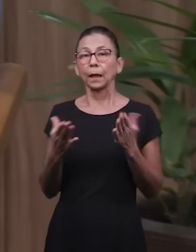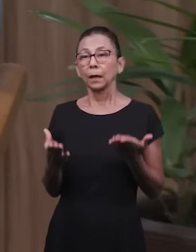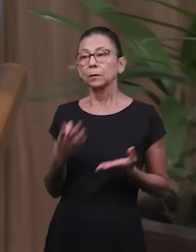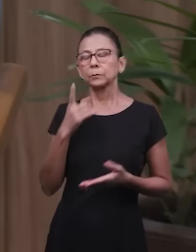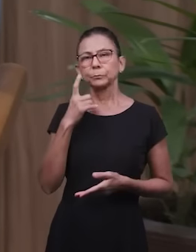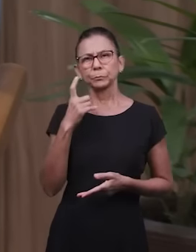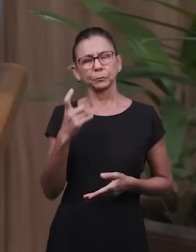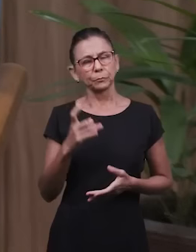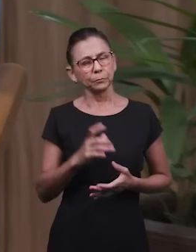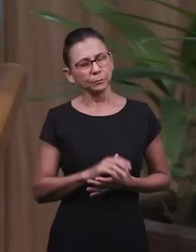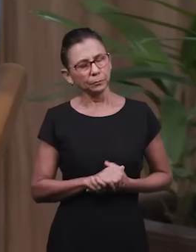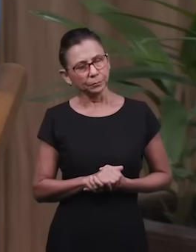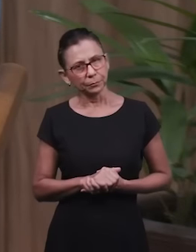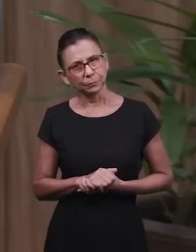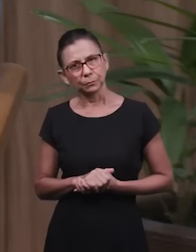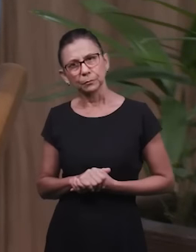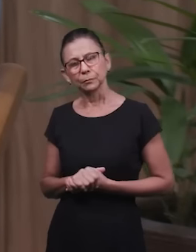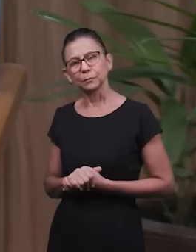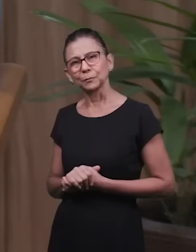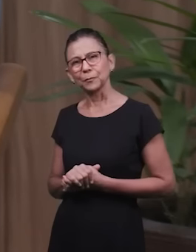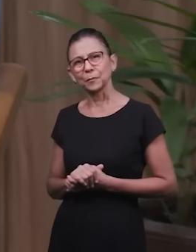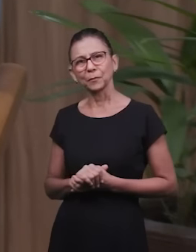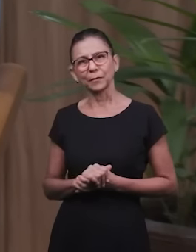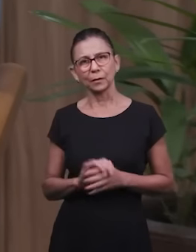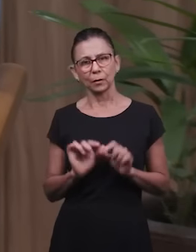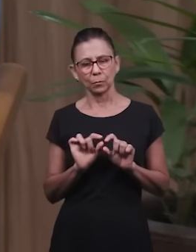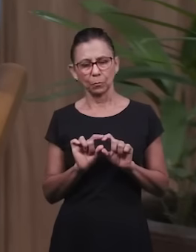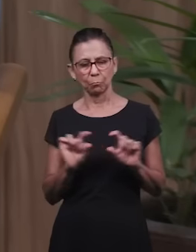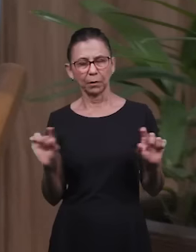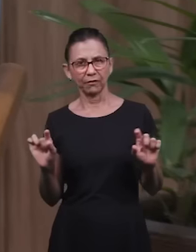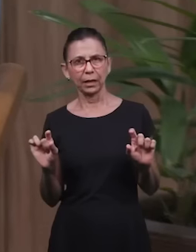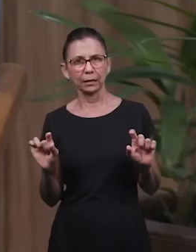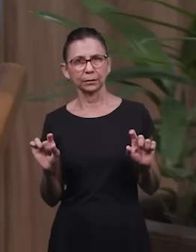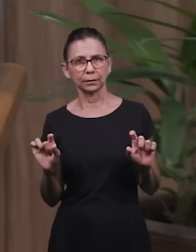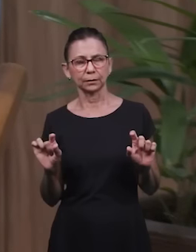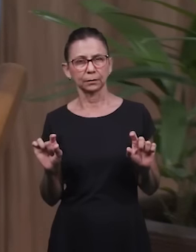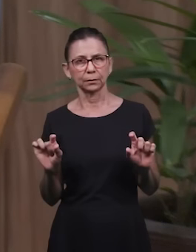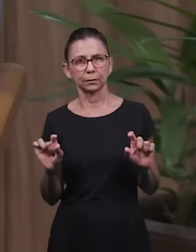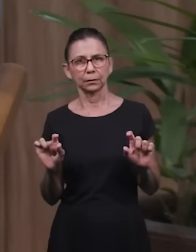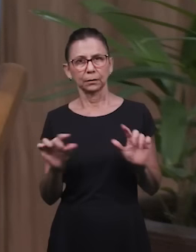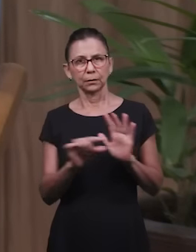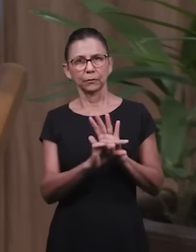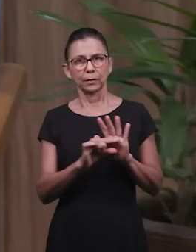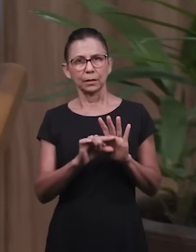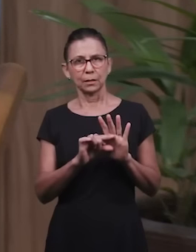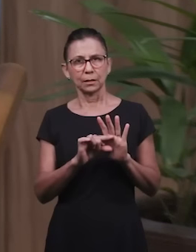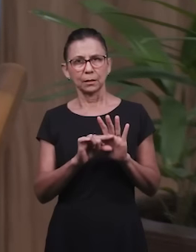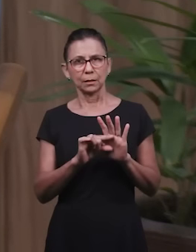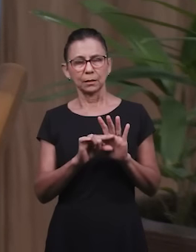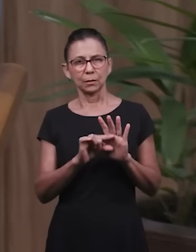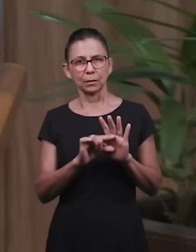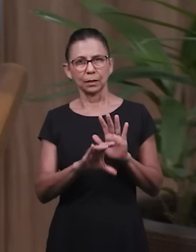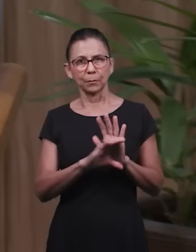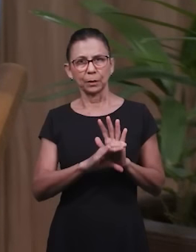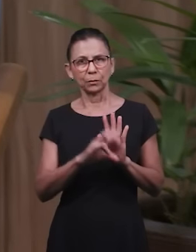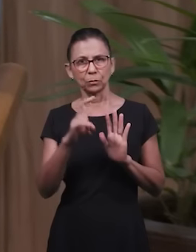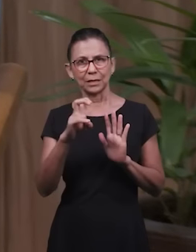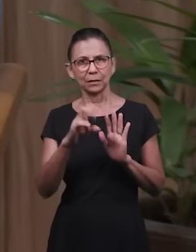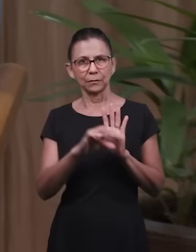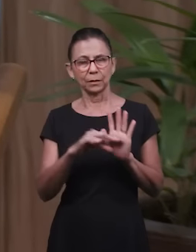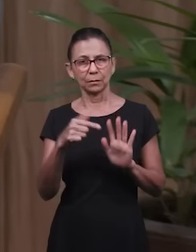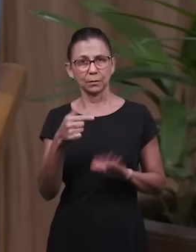E é interessante que há uma expressão, e eu vou ler aqui já o versículo 7 do capítulo 5 de